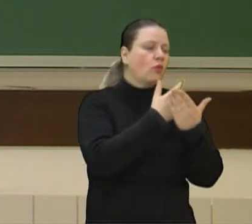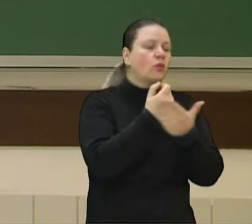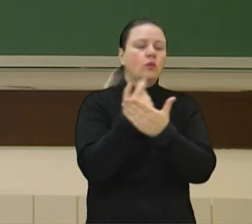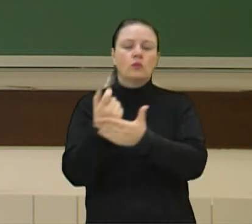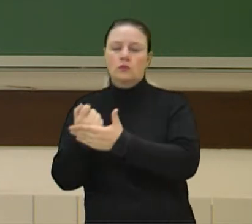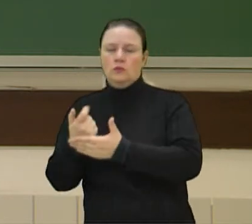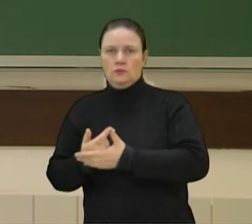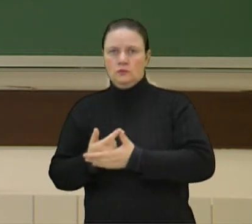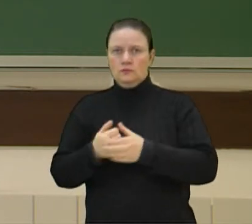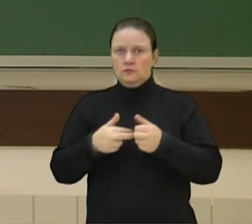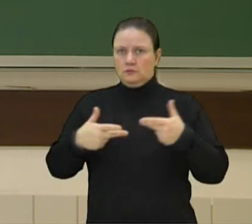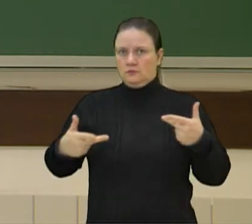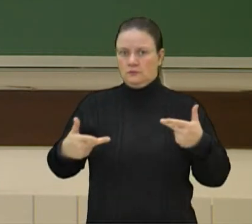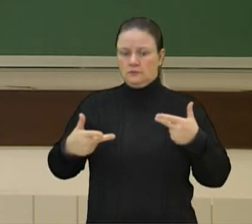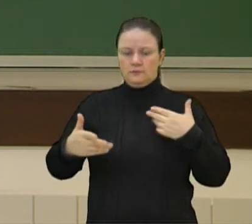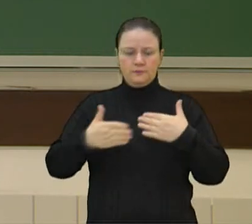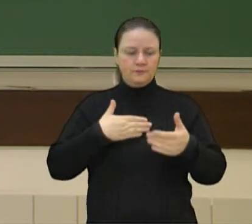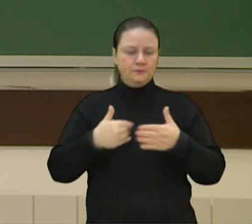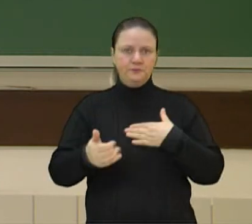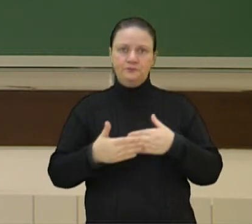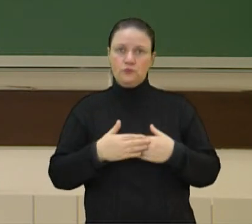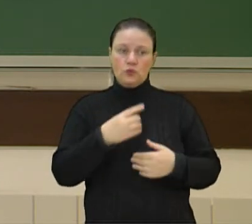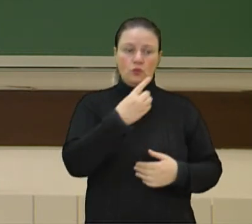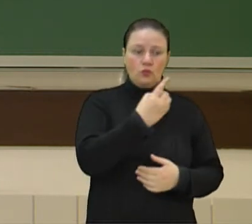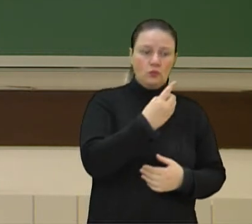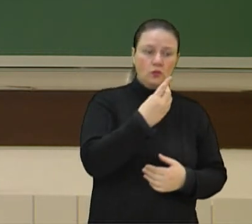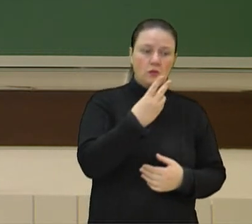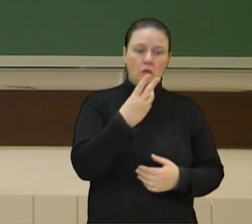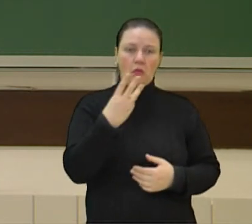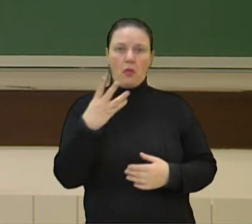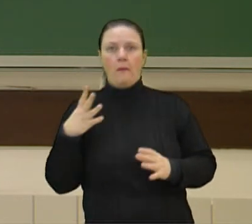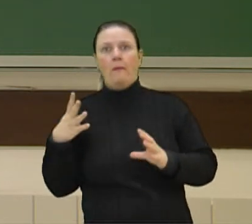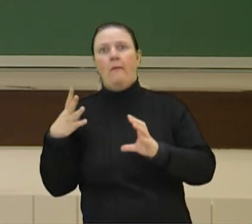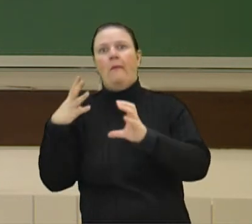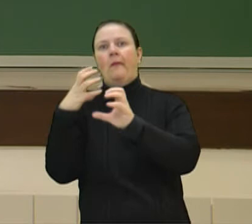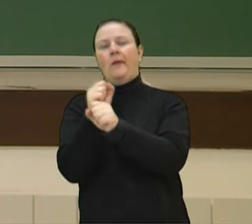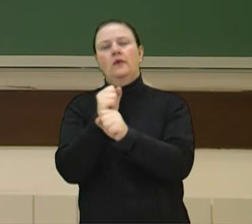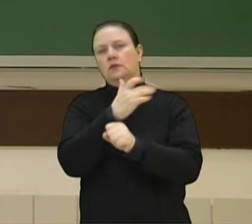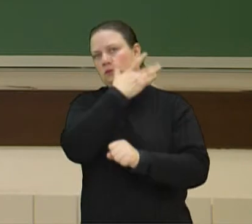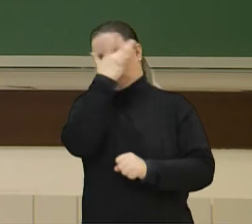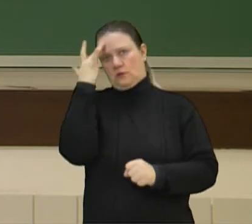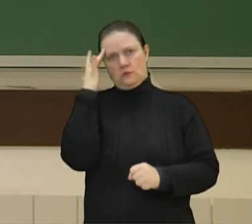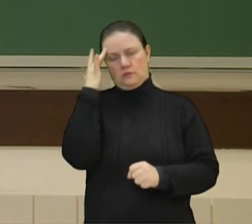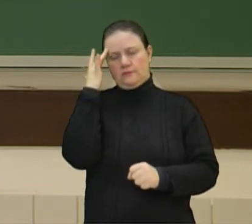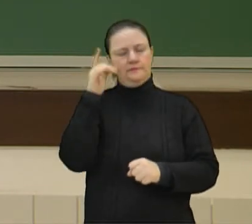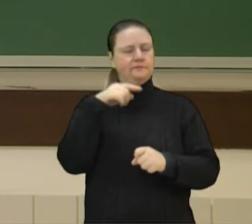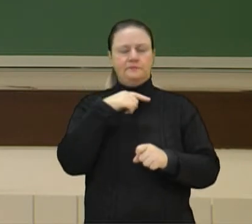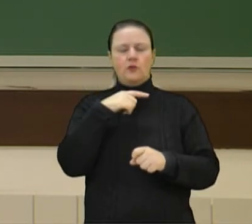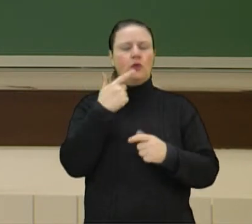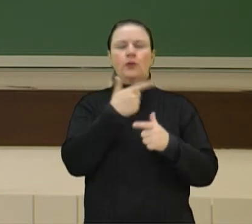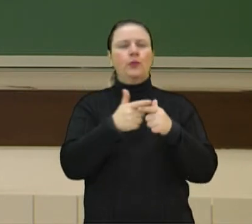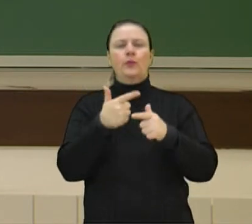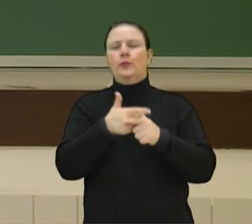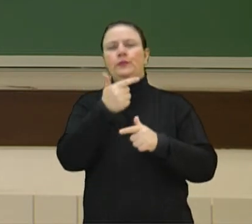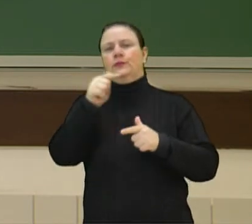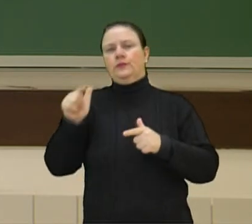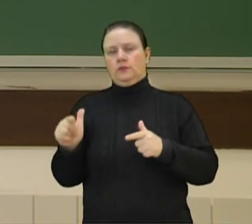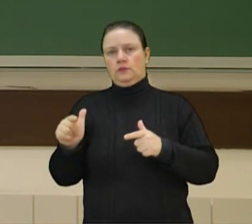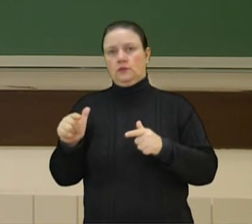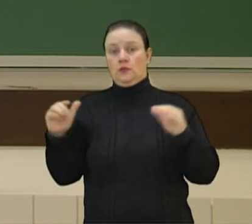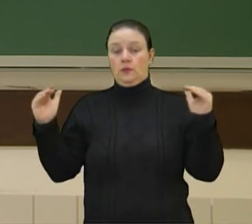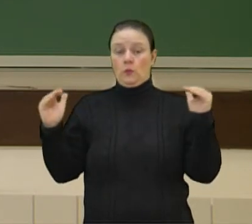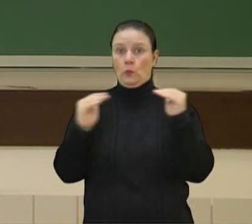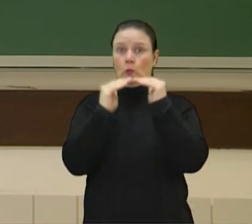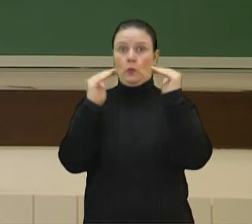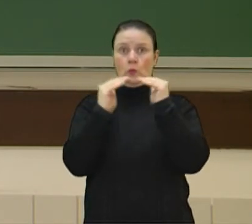de aqui ser mais de uma pessoa, o agrada estará no singular porque ele vai concordar com o verbo ali no infinitivo.